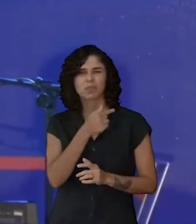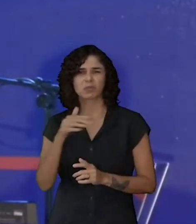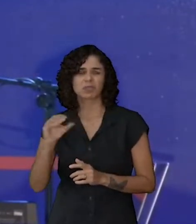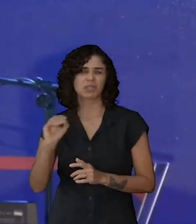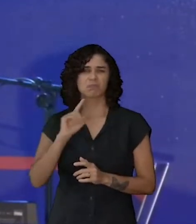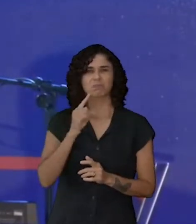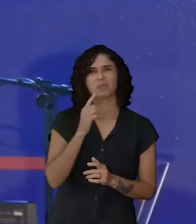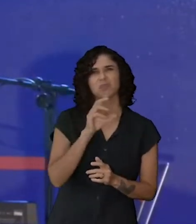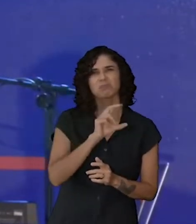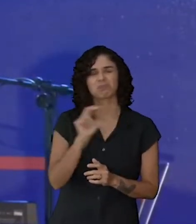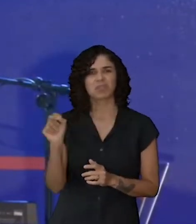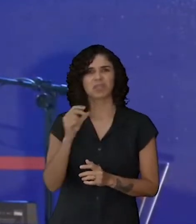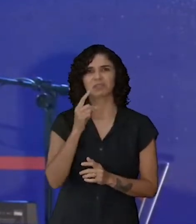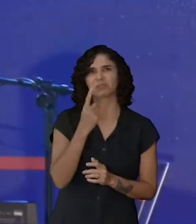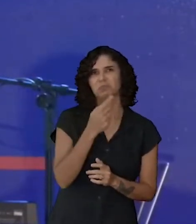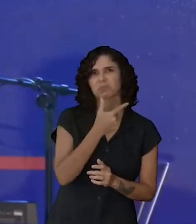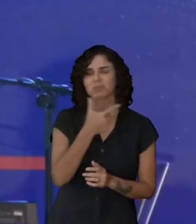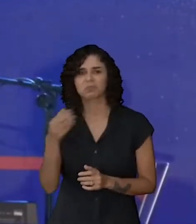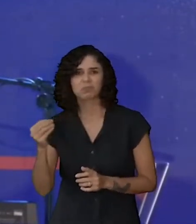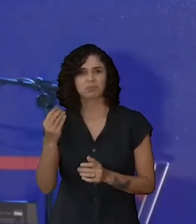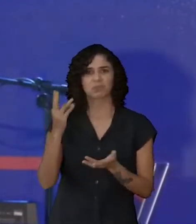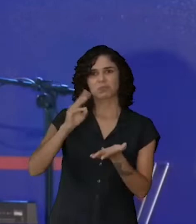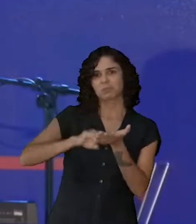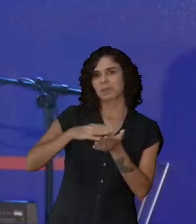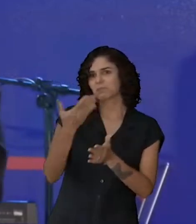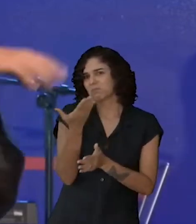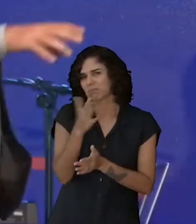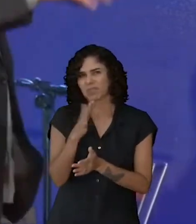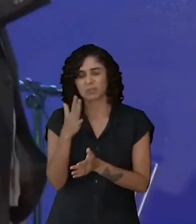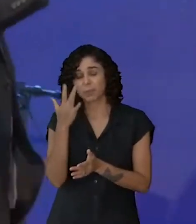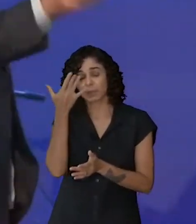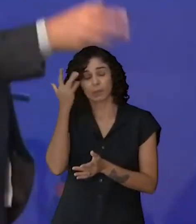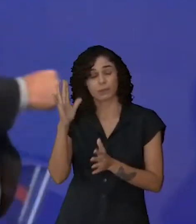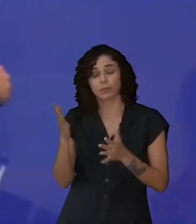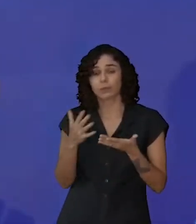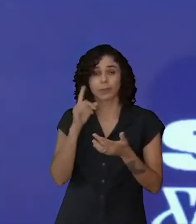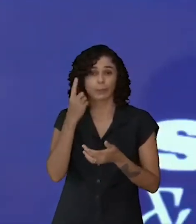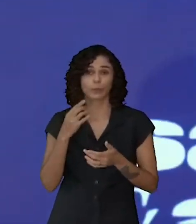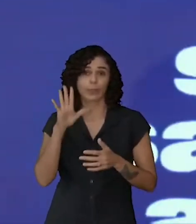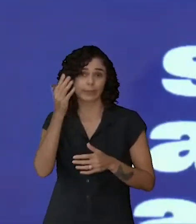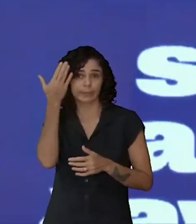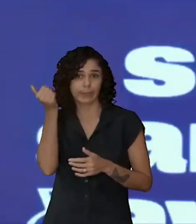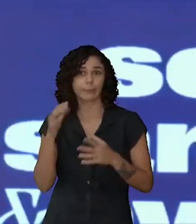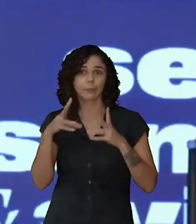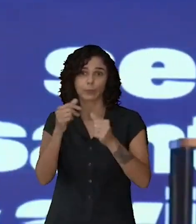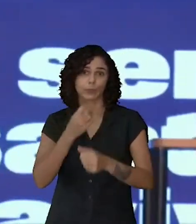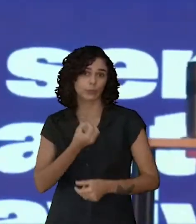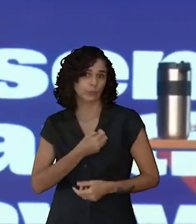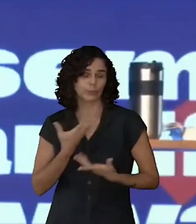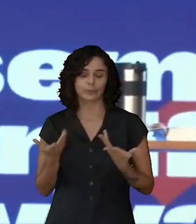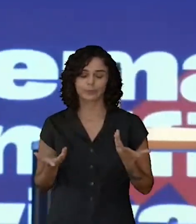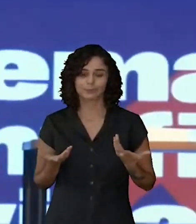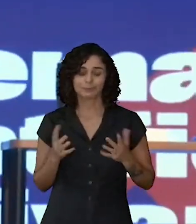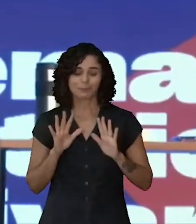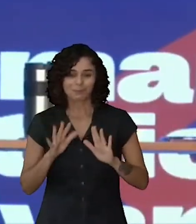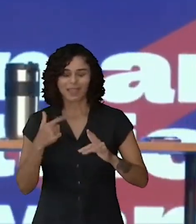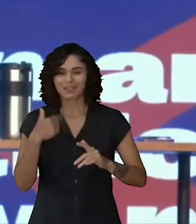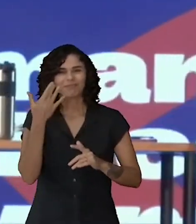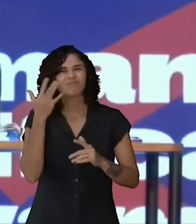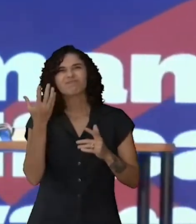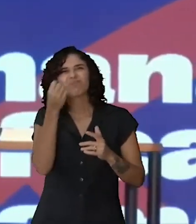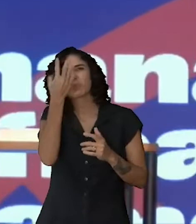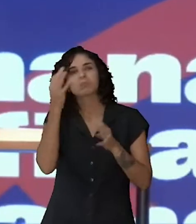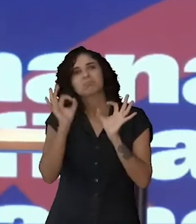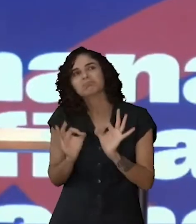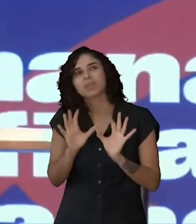1.500 membros, ou 1.200 membros, mais ou menos. Eu não sei direito, a Tuca que sempre sabe esses números certinho. E quando a gente saiu para